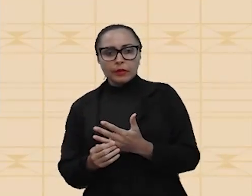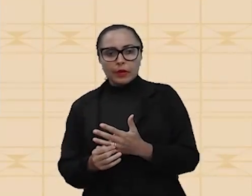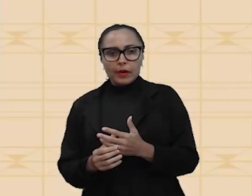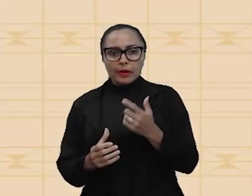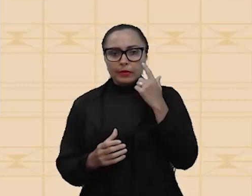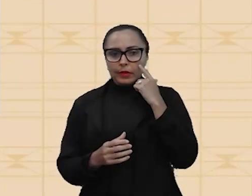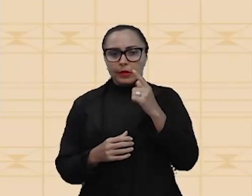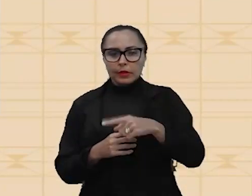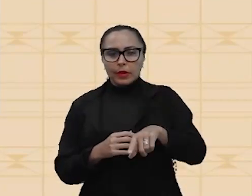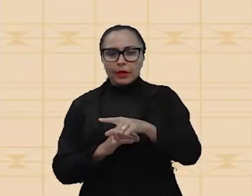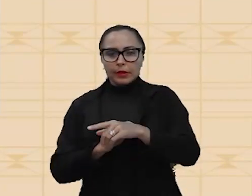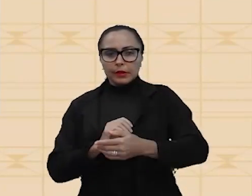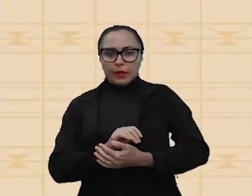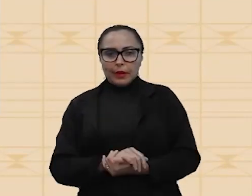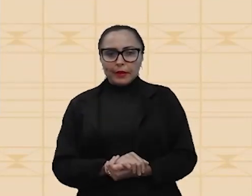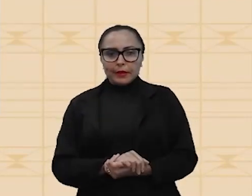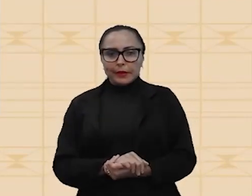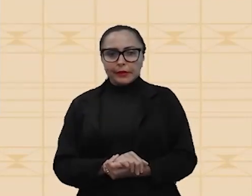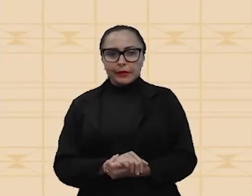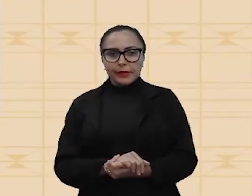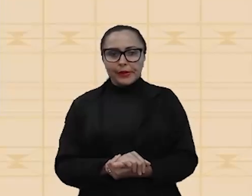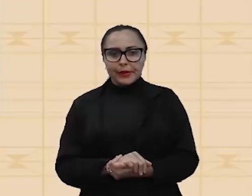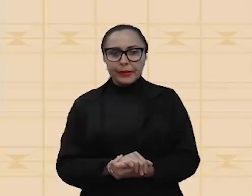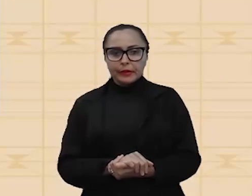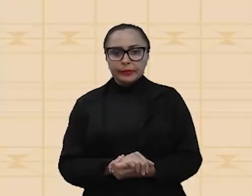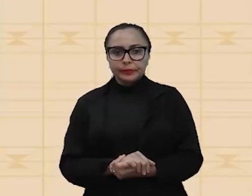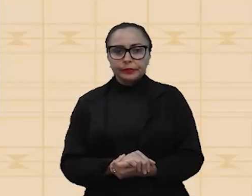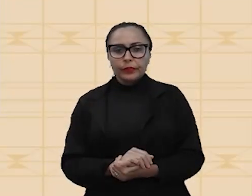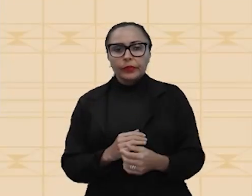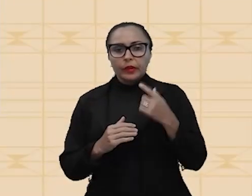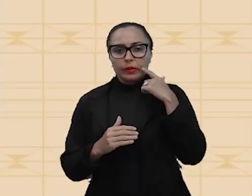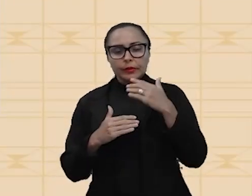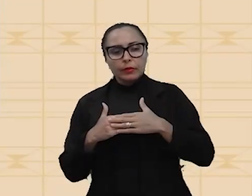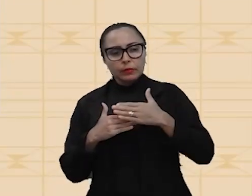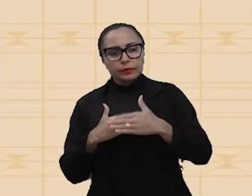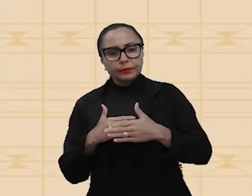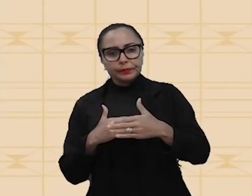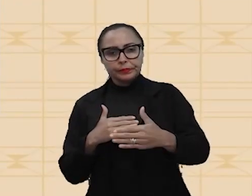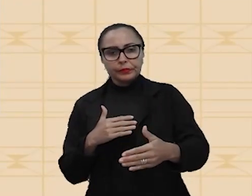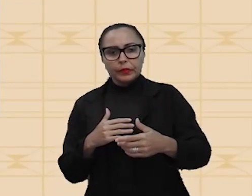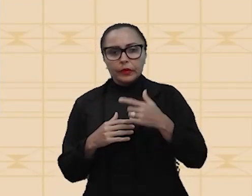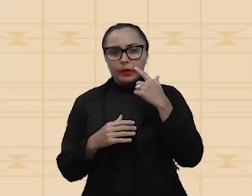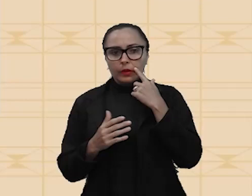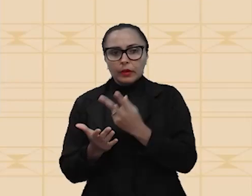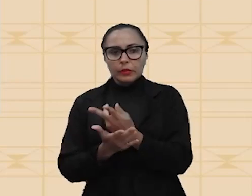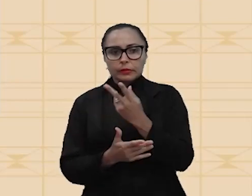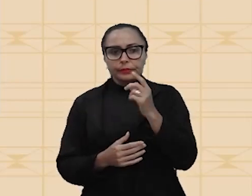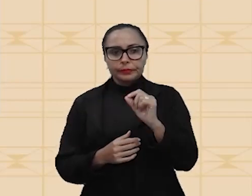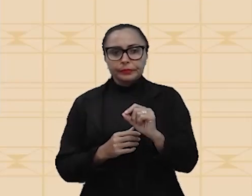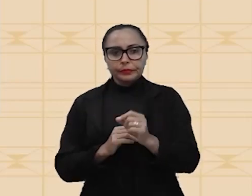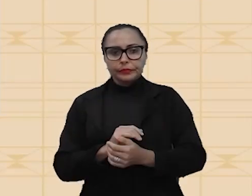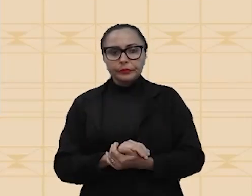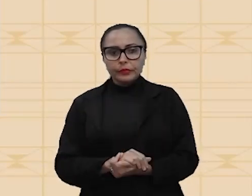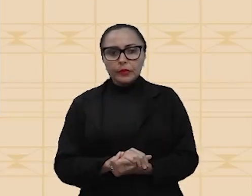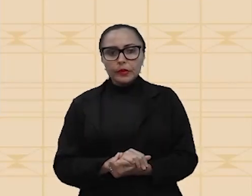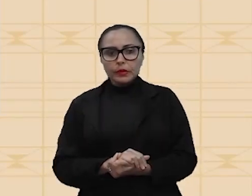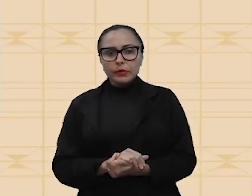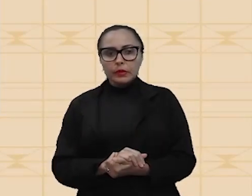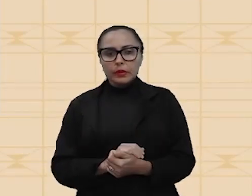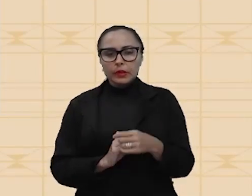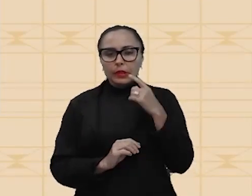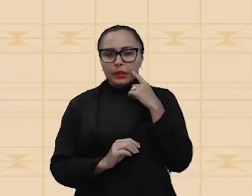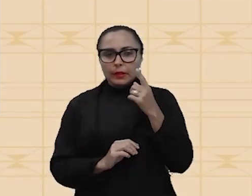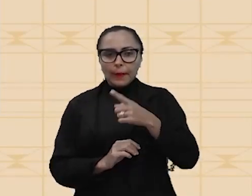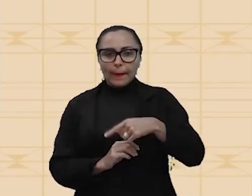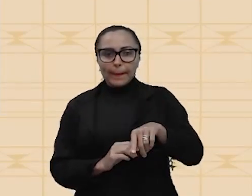tá bom? Belezinha? Então, dando sequência, o que acontece é que se nós pegarmos